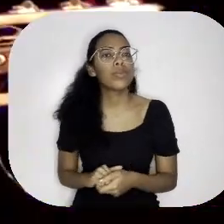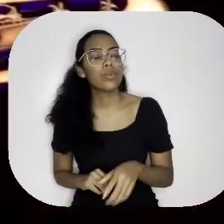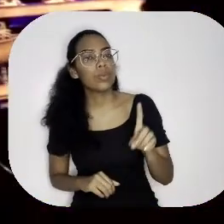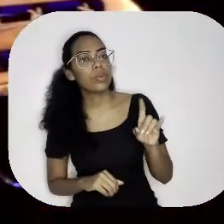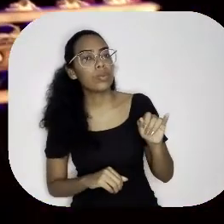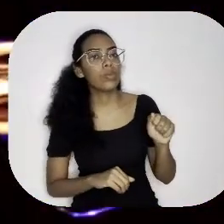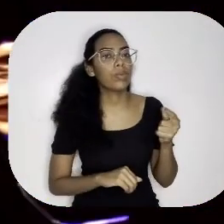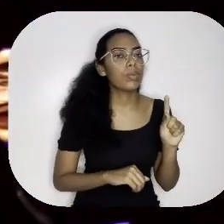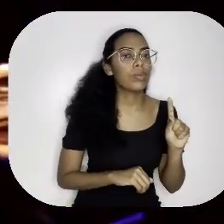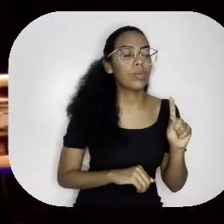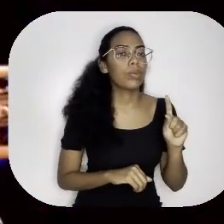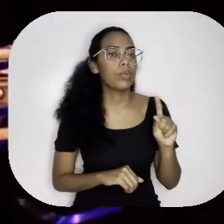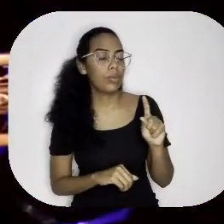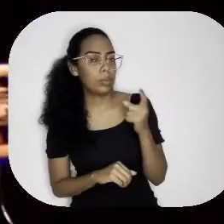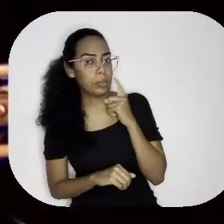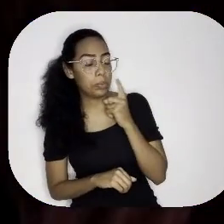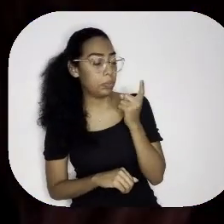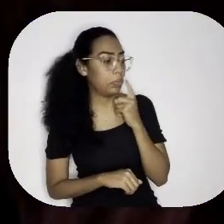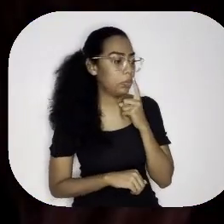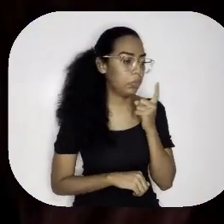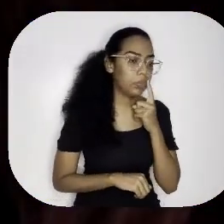João! Odoiá,